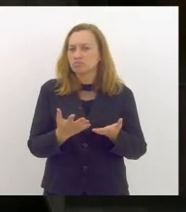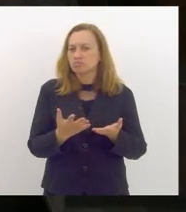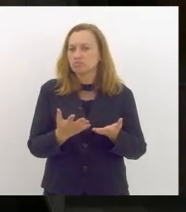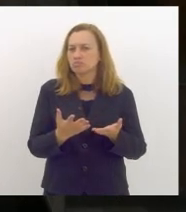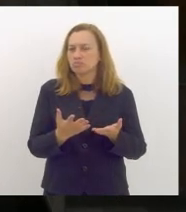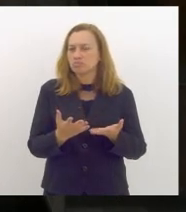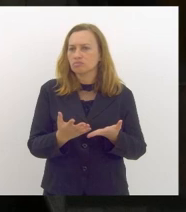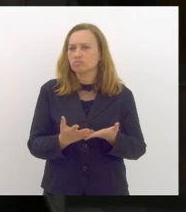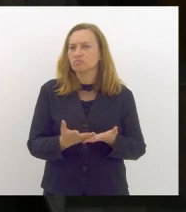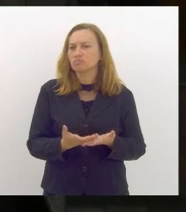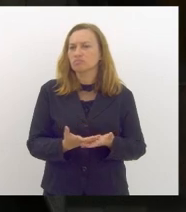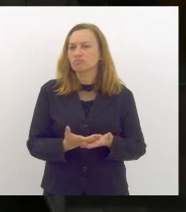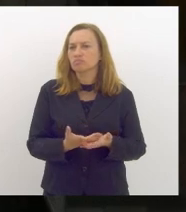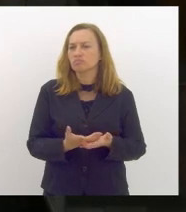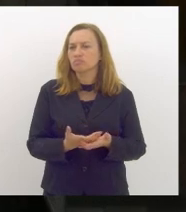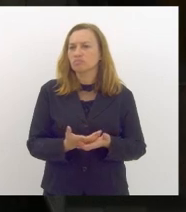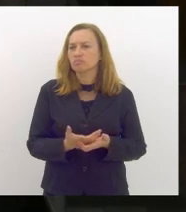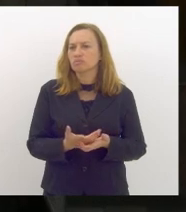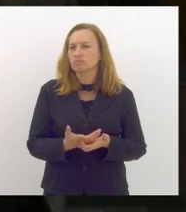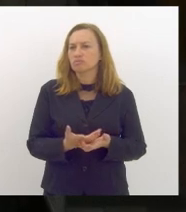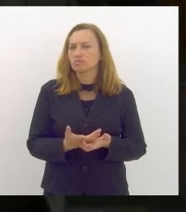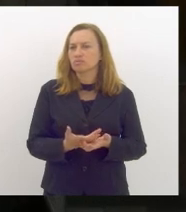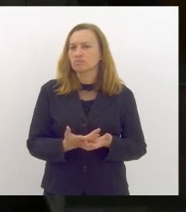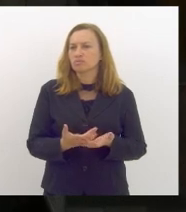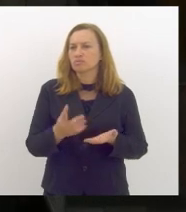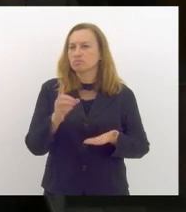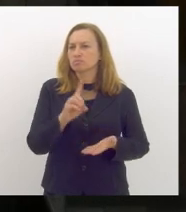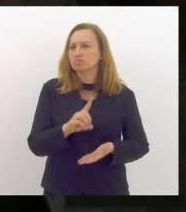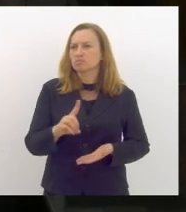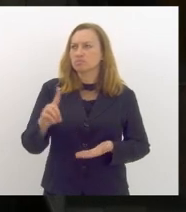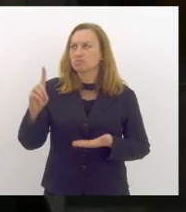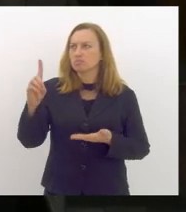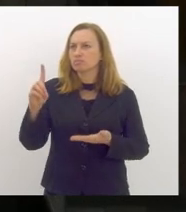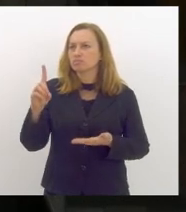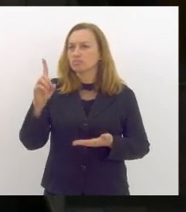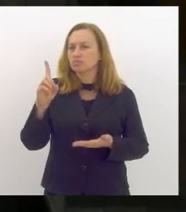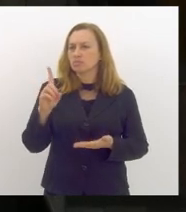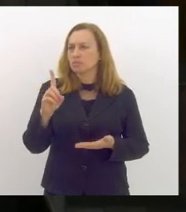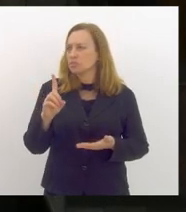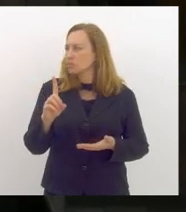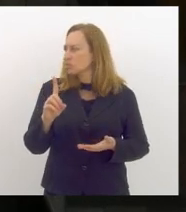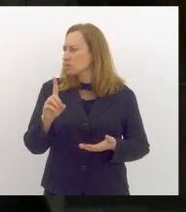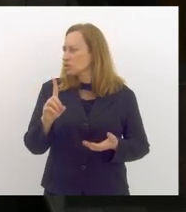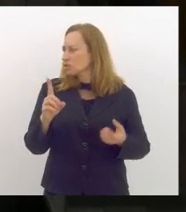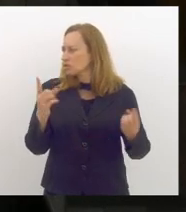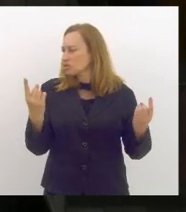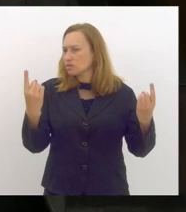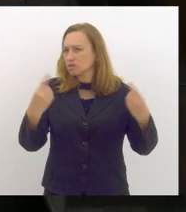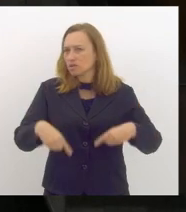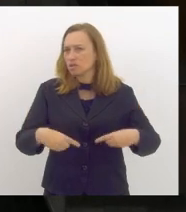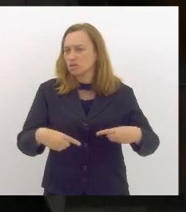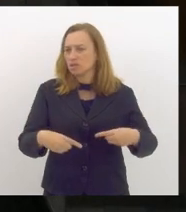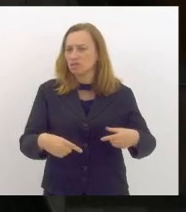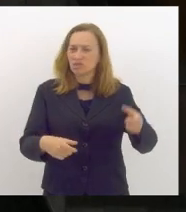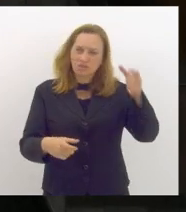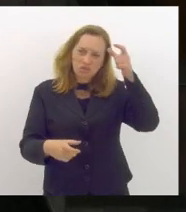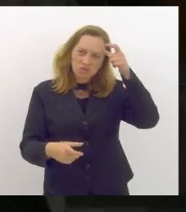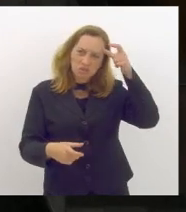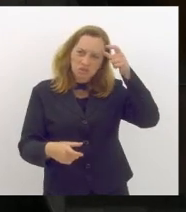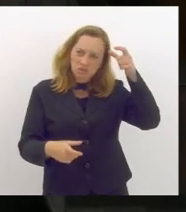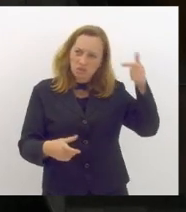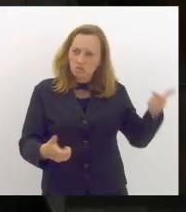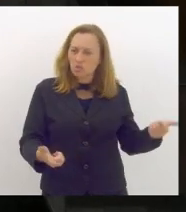antagônica a Deus e o que é o demônio o porquê